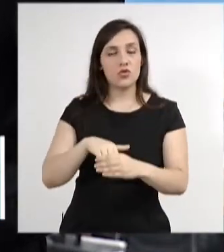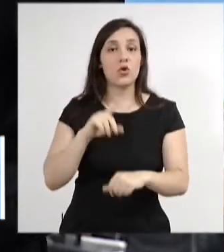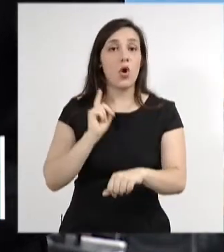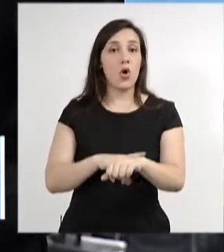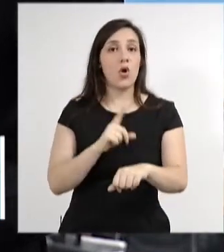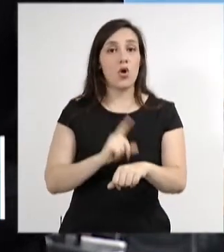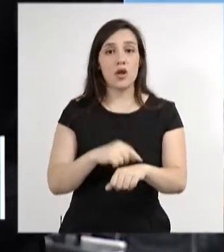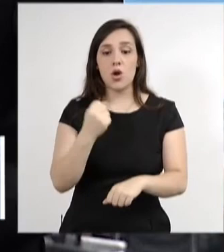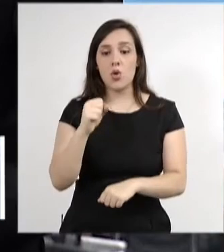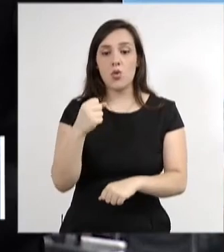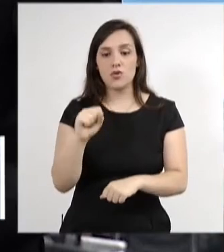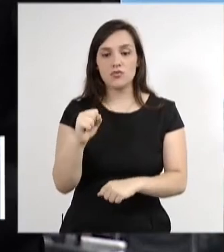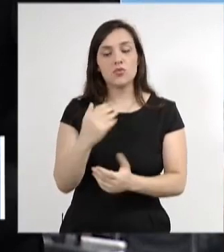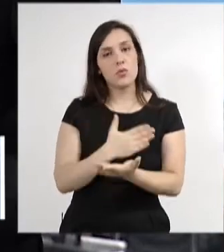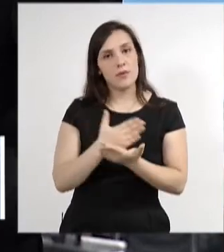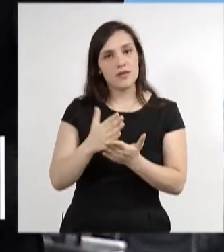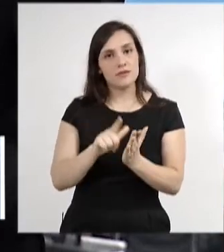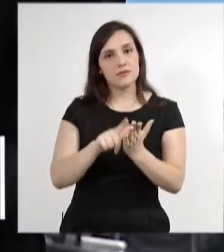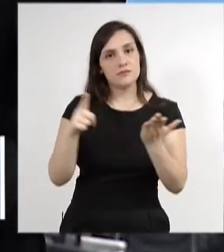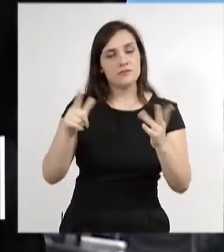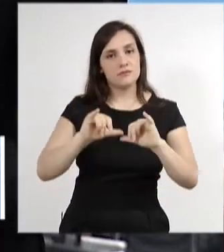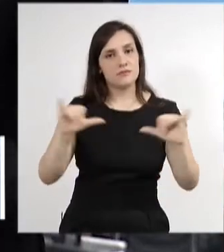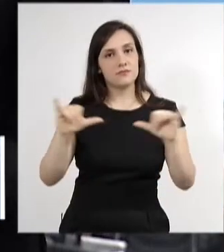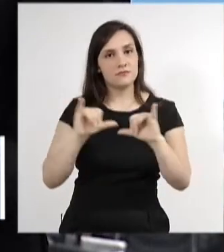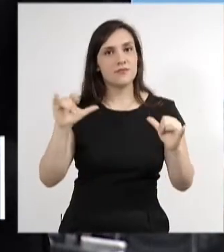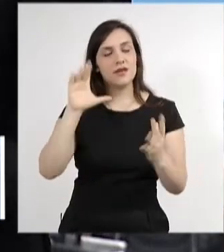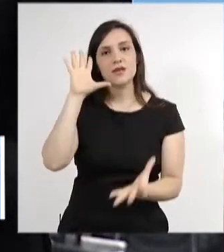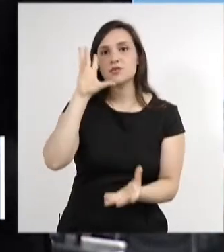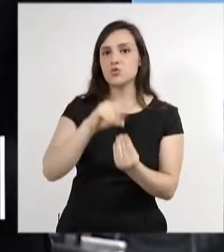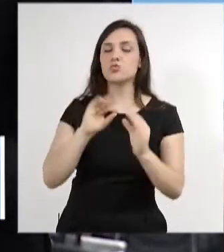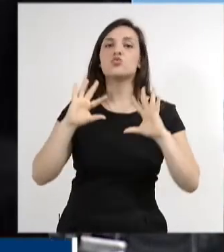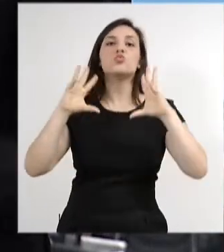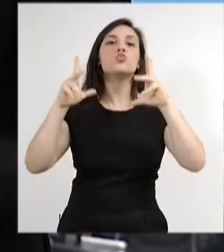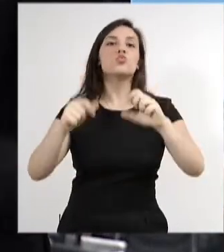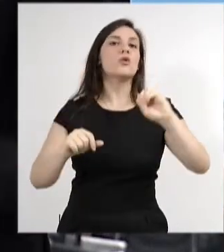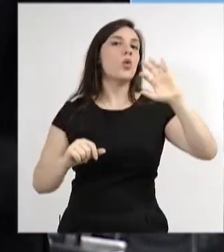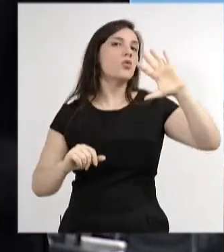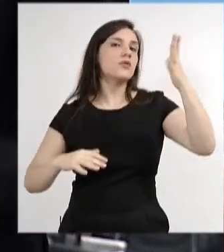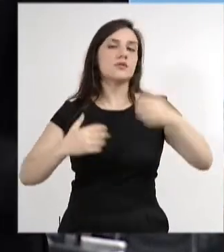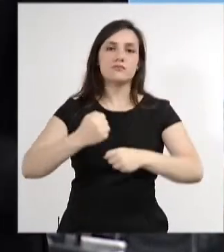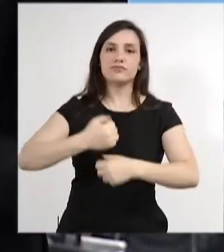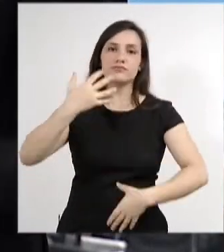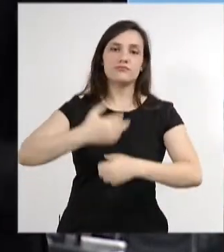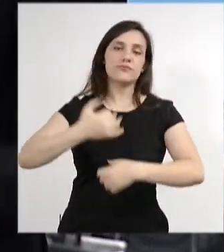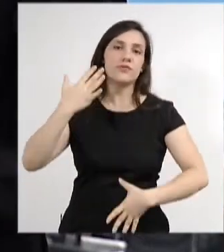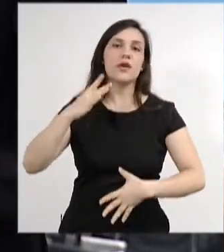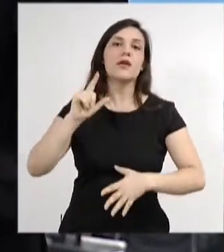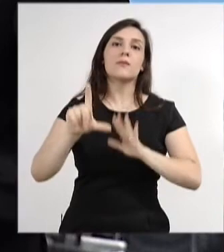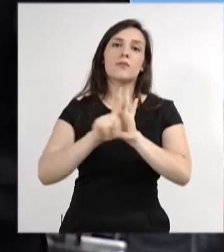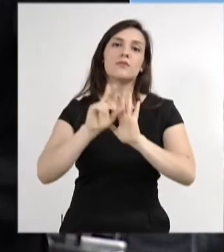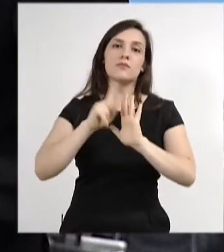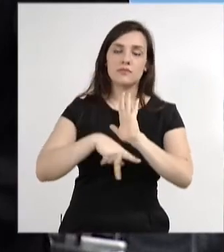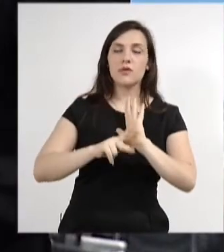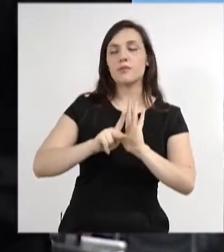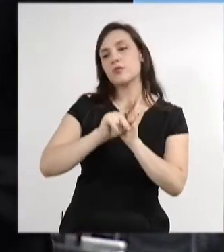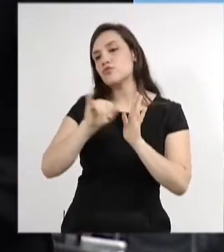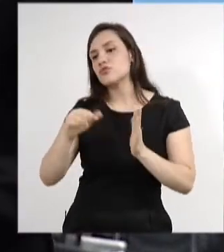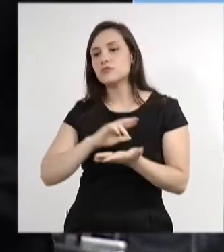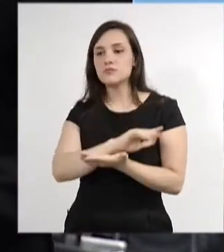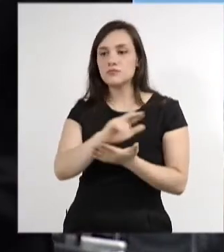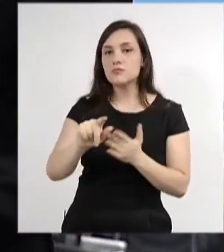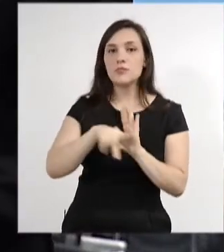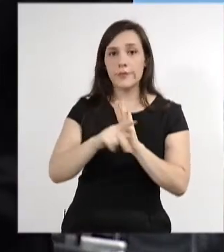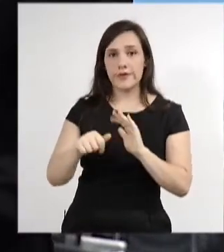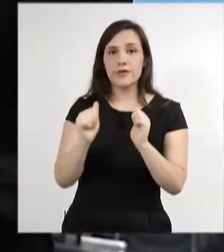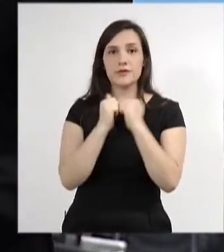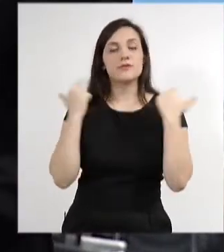20 horas, o Jornal Parlamentar com um resumão de todas as matérias e projetos que foram apreciados aqui